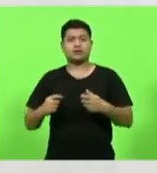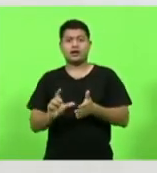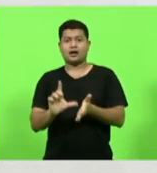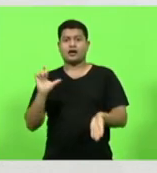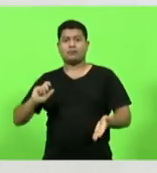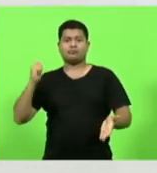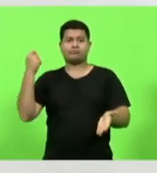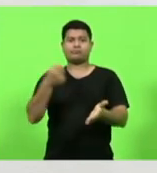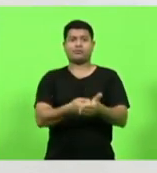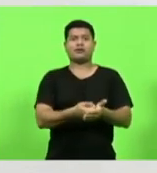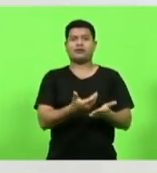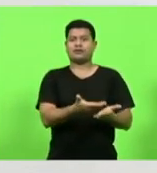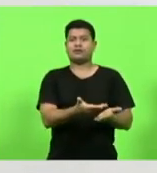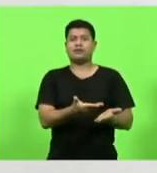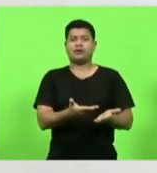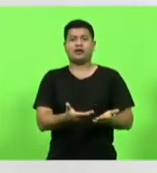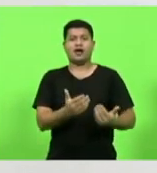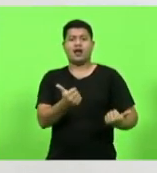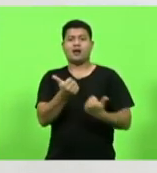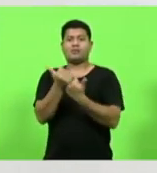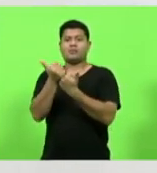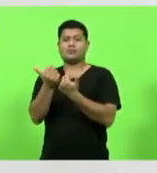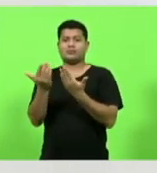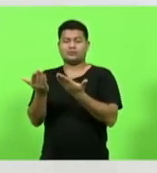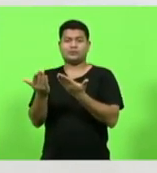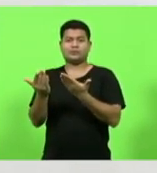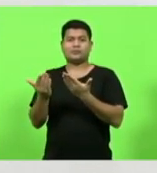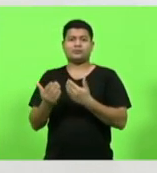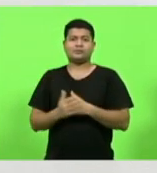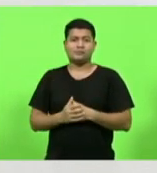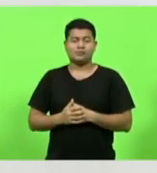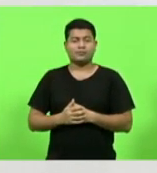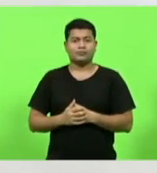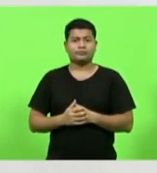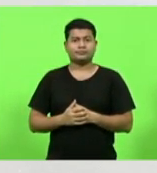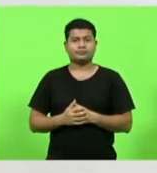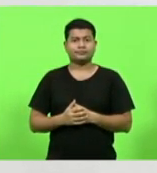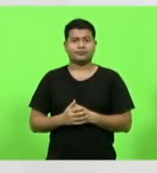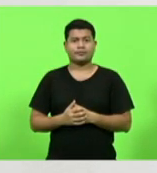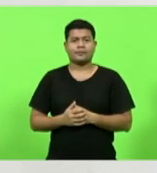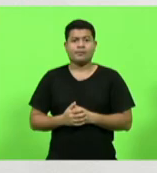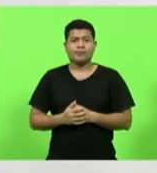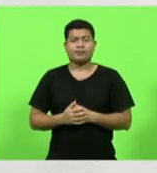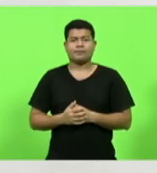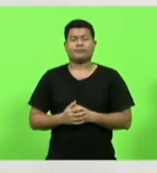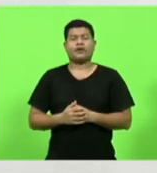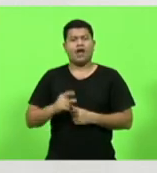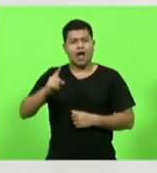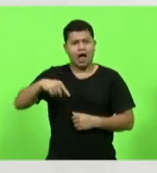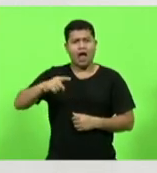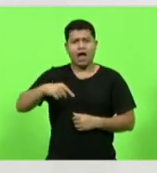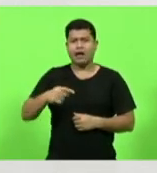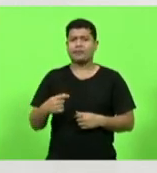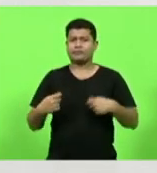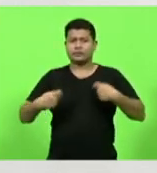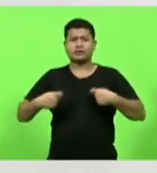plotter no vidro do carro nas eleições. Mas tem que se conformar, porque o Bolsonaro